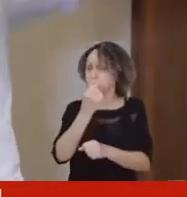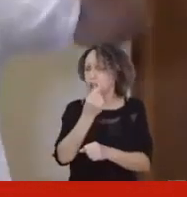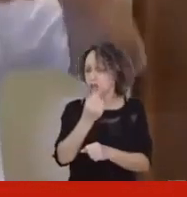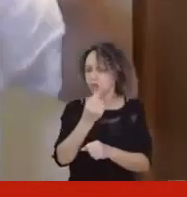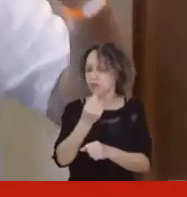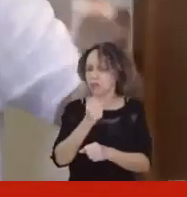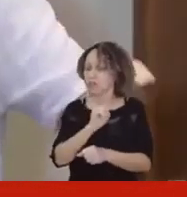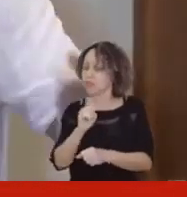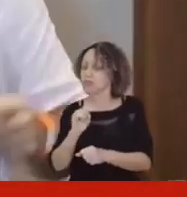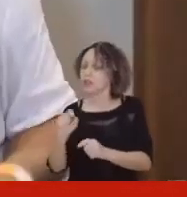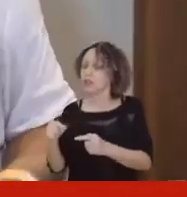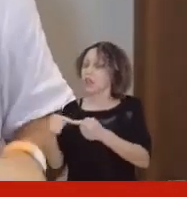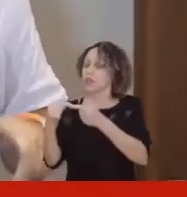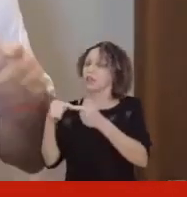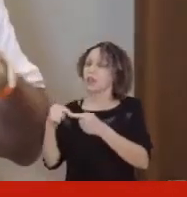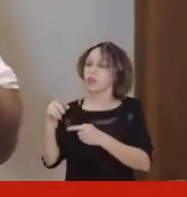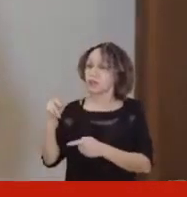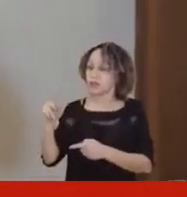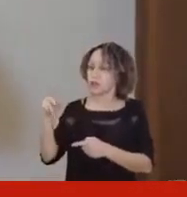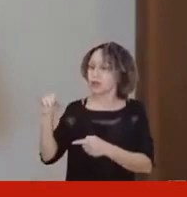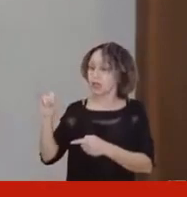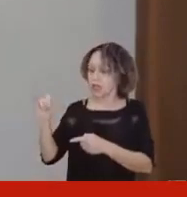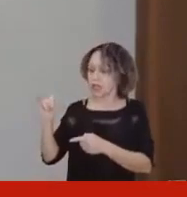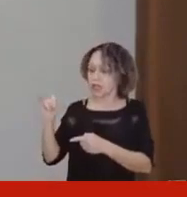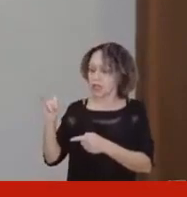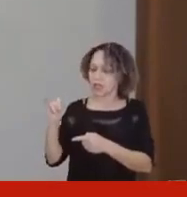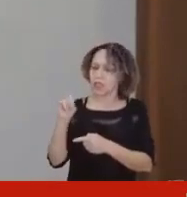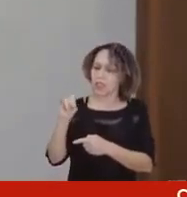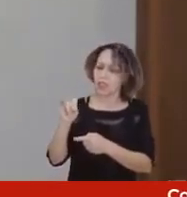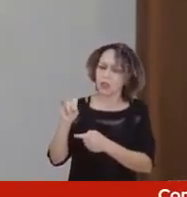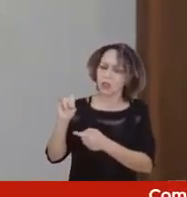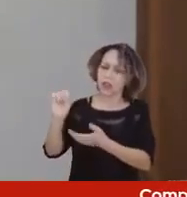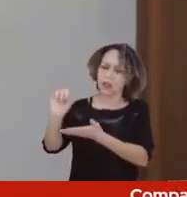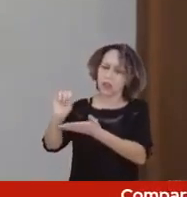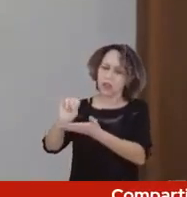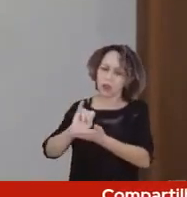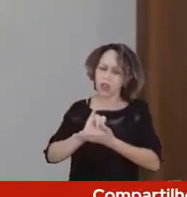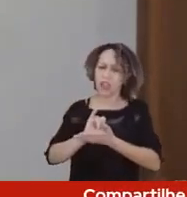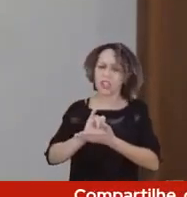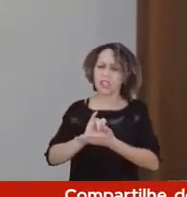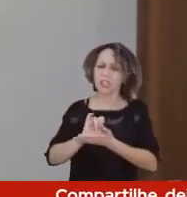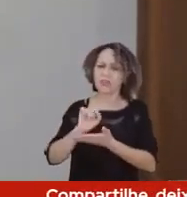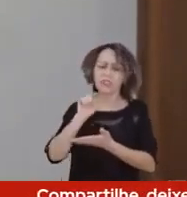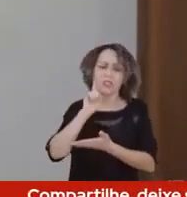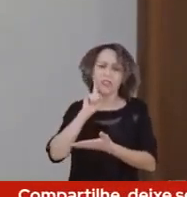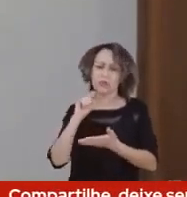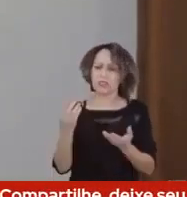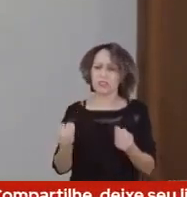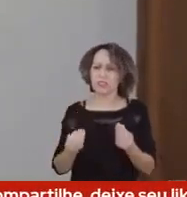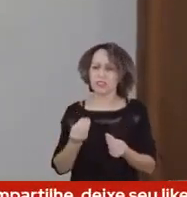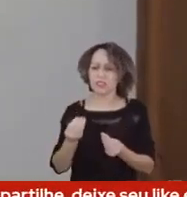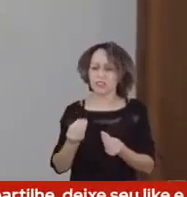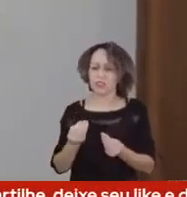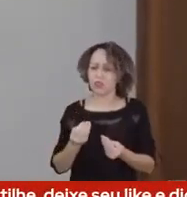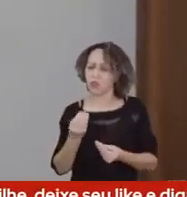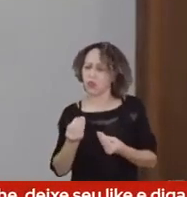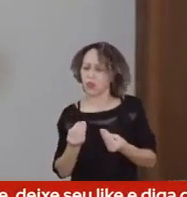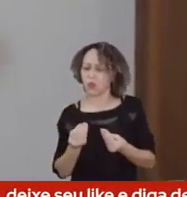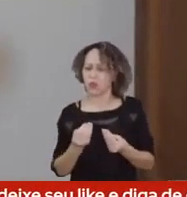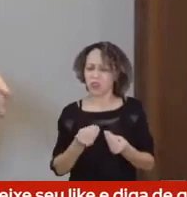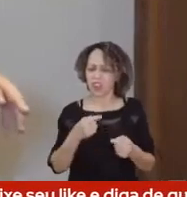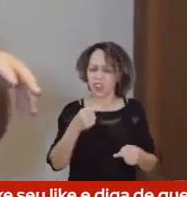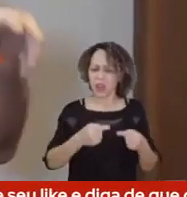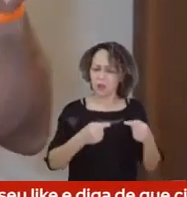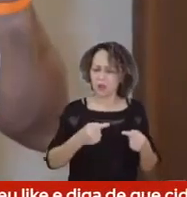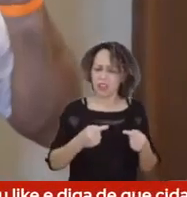nos Estados Unidos, que já era muito maior do que o preço nacional. Então, isso mostra um pouquinho do quão nociva essa política definida pelos